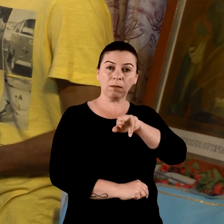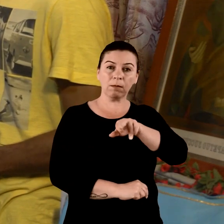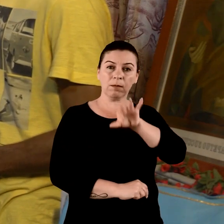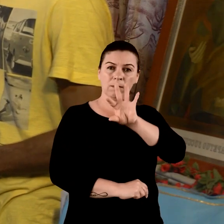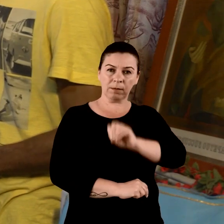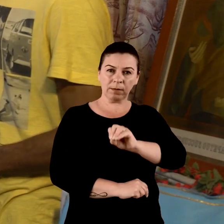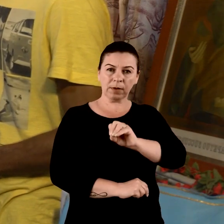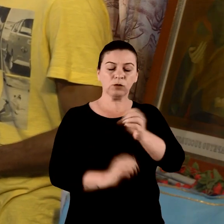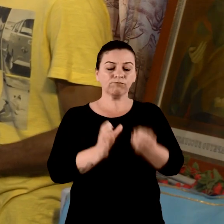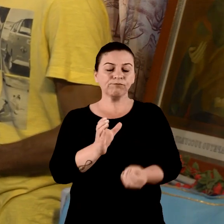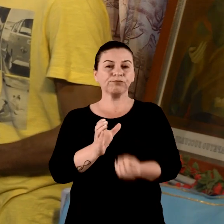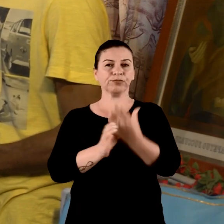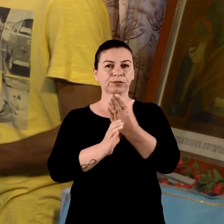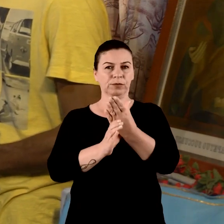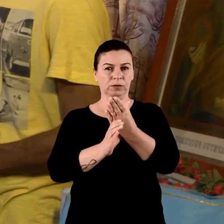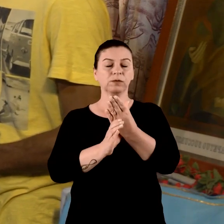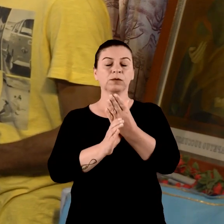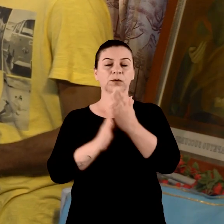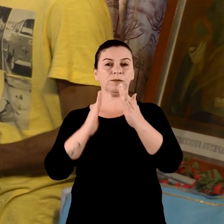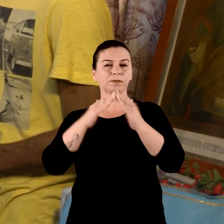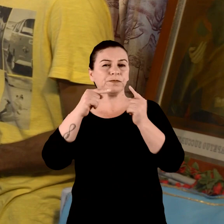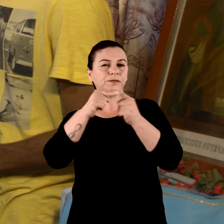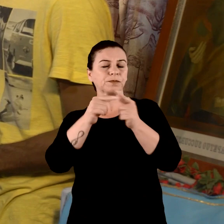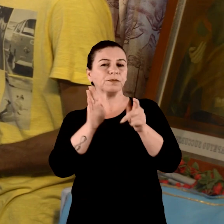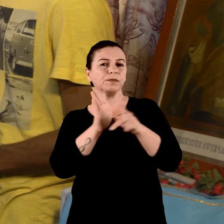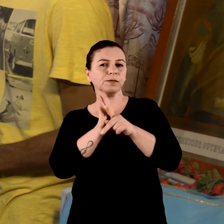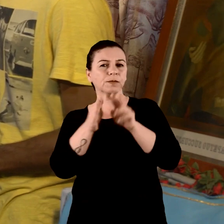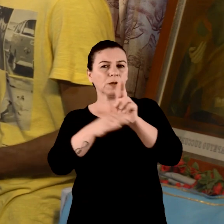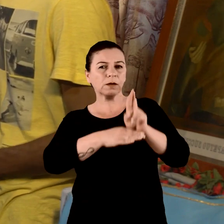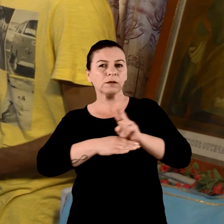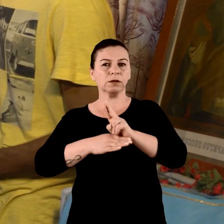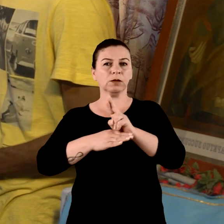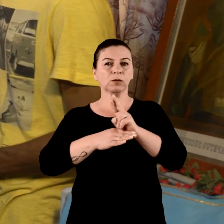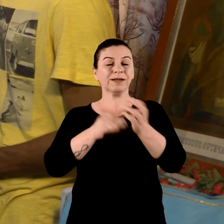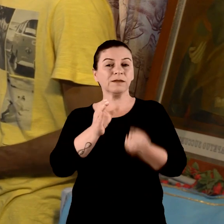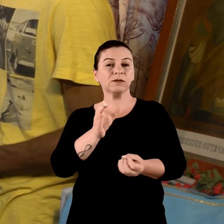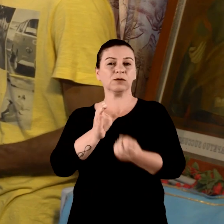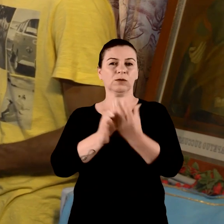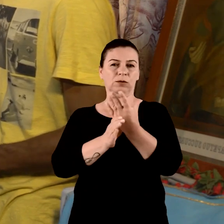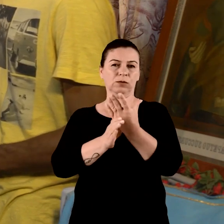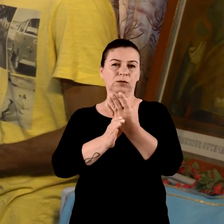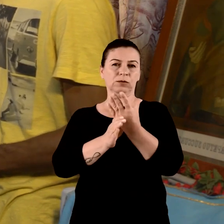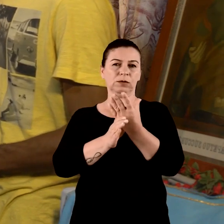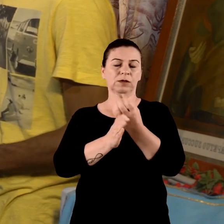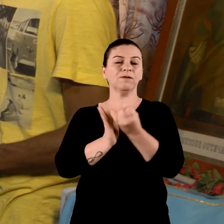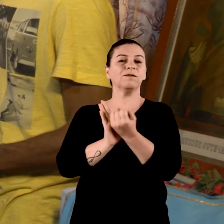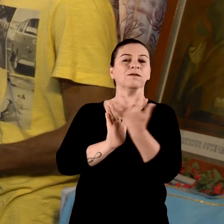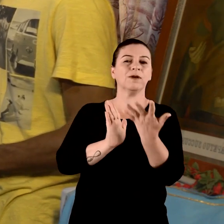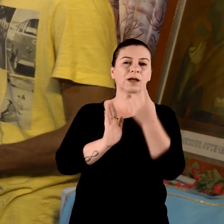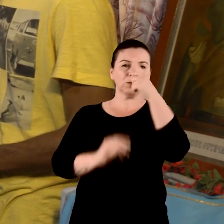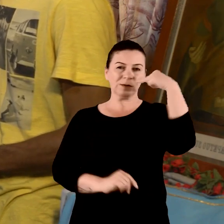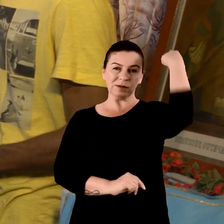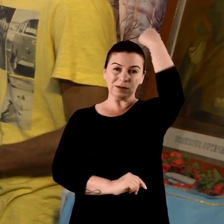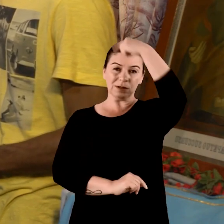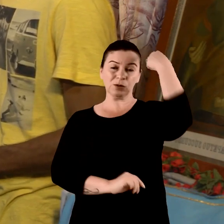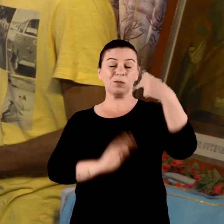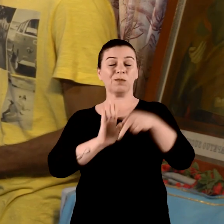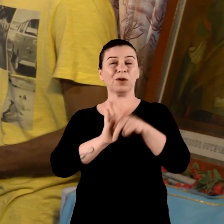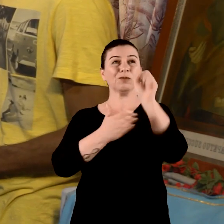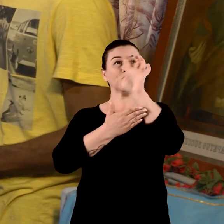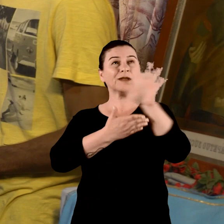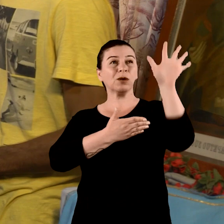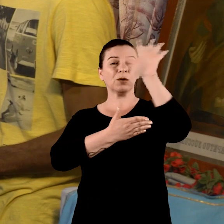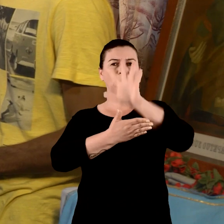Maria, que é um padre que fundou as capelas na região, e ele trouxe e deixou muitos santos que têm